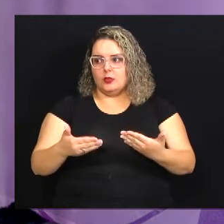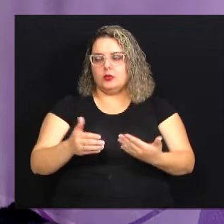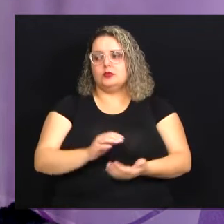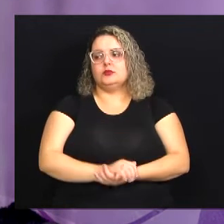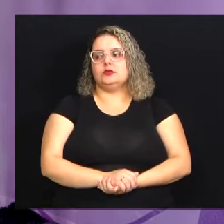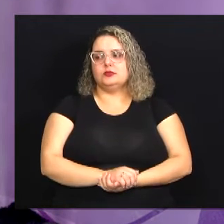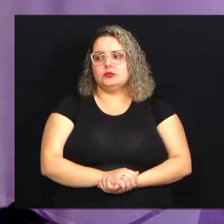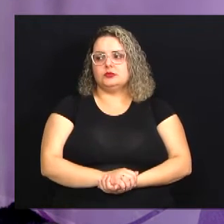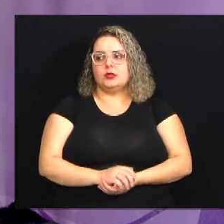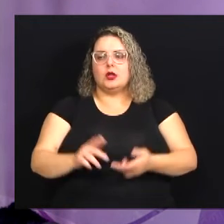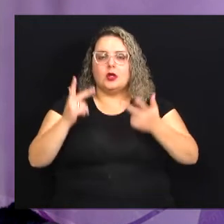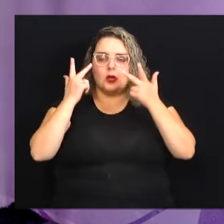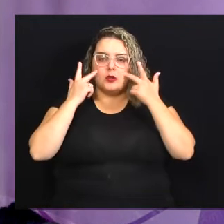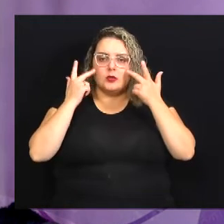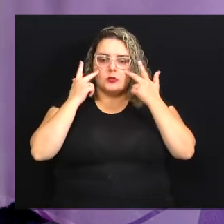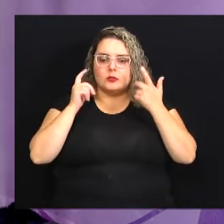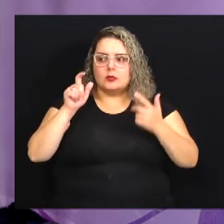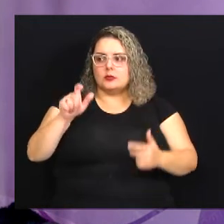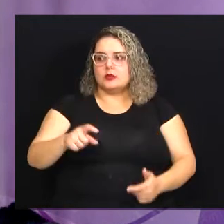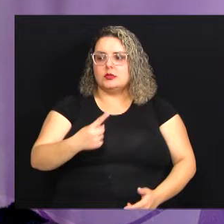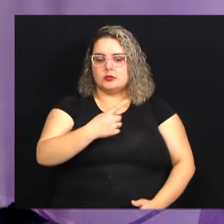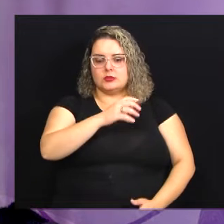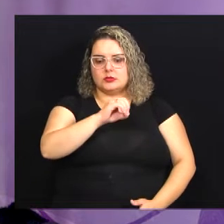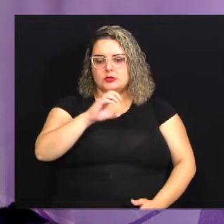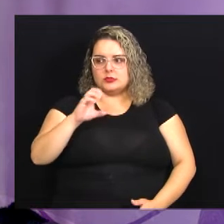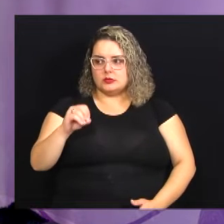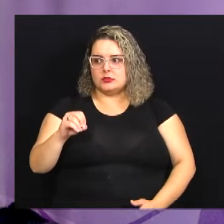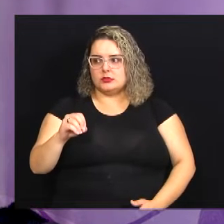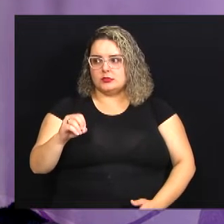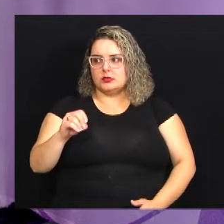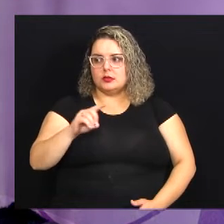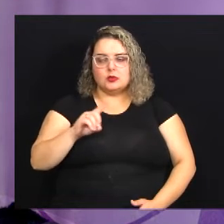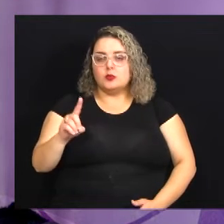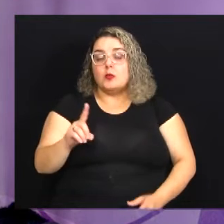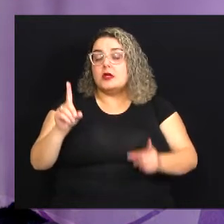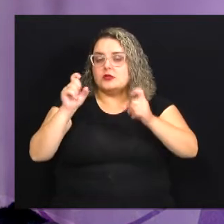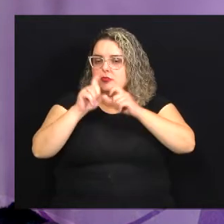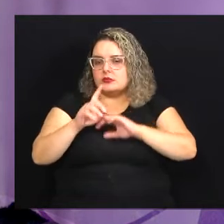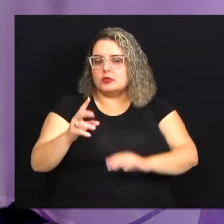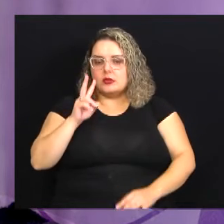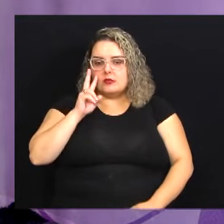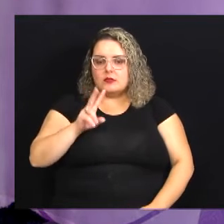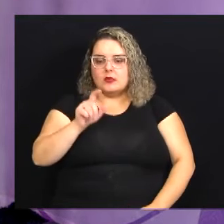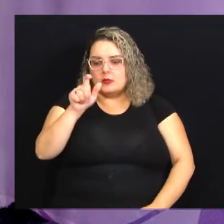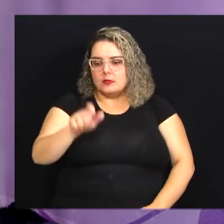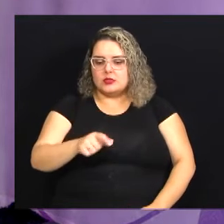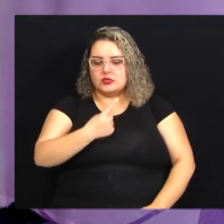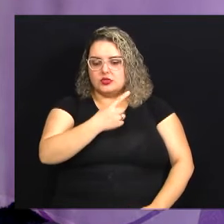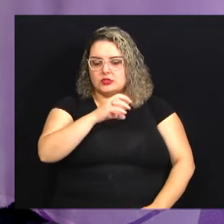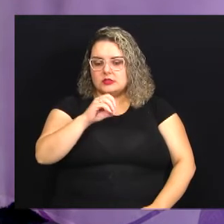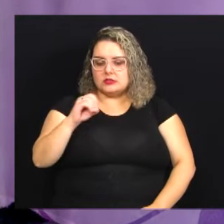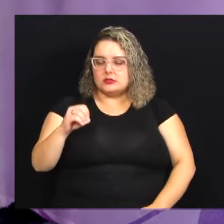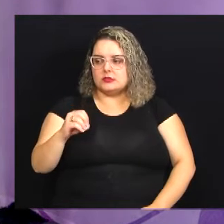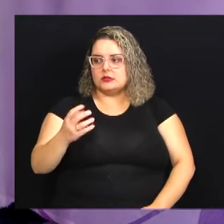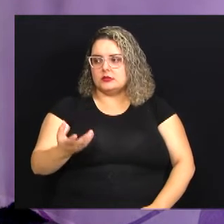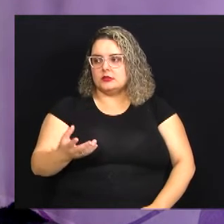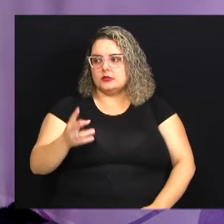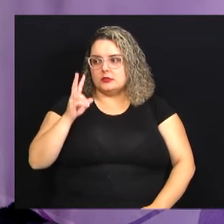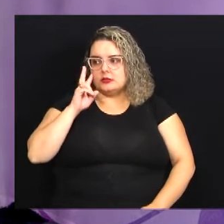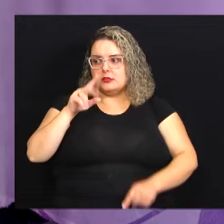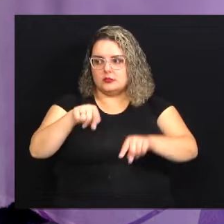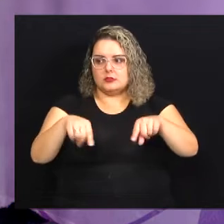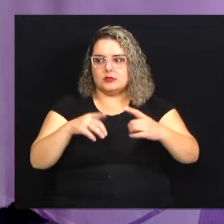dia, é comum você ver uma pessoa de 100 anos de idade, não é raridade, né? Eu vejo